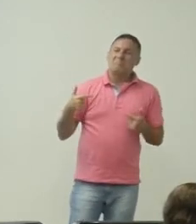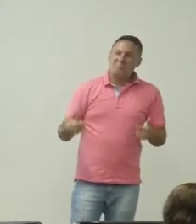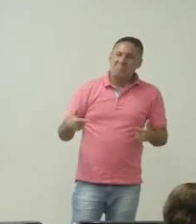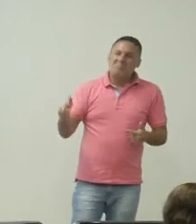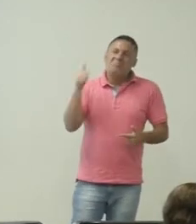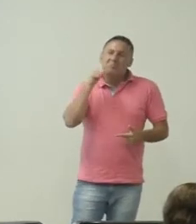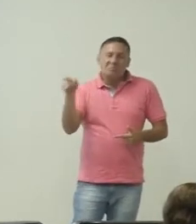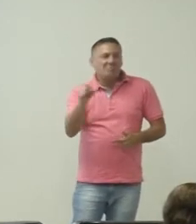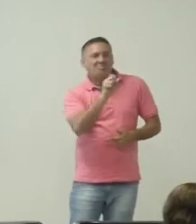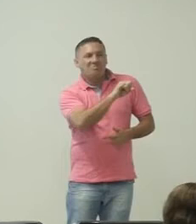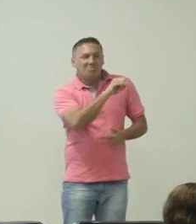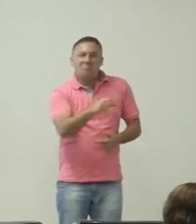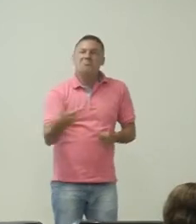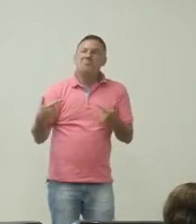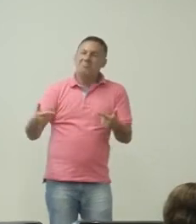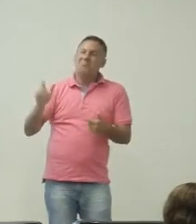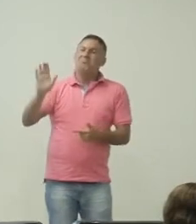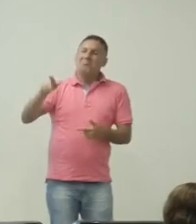né, tentando pegar a mocinha?